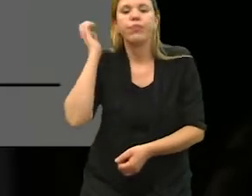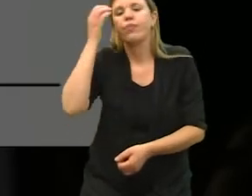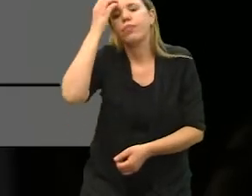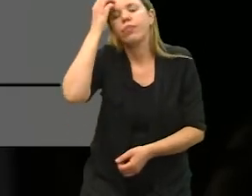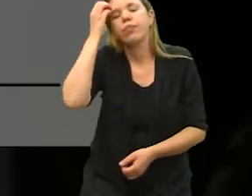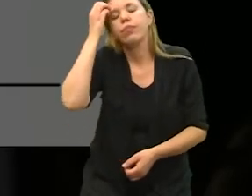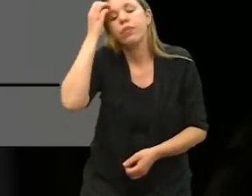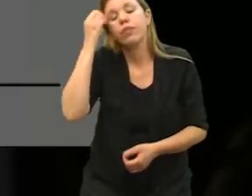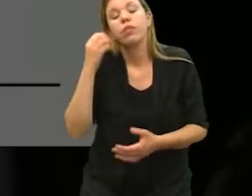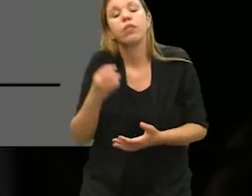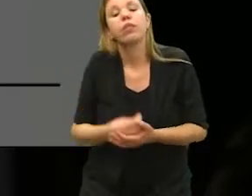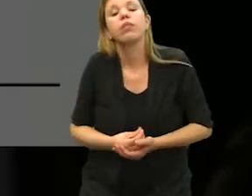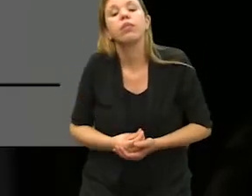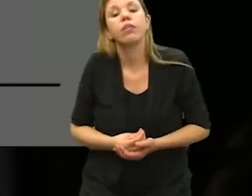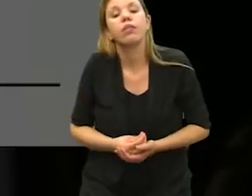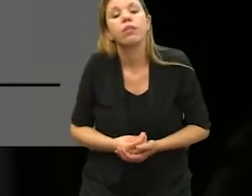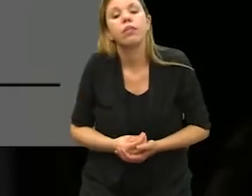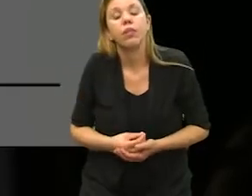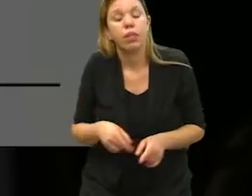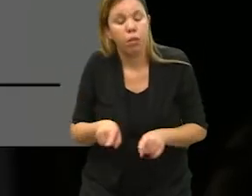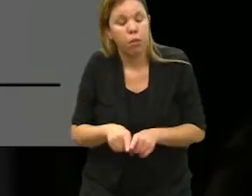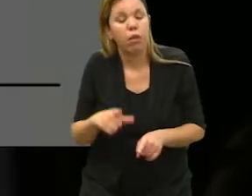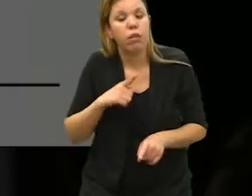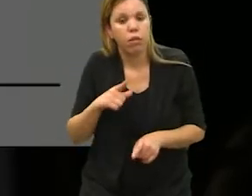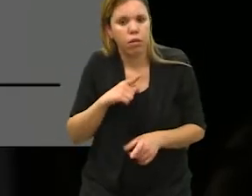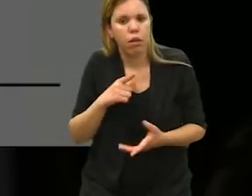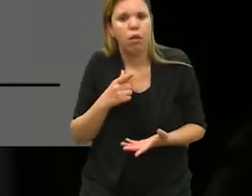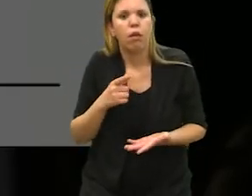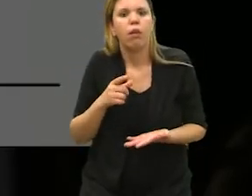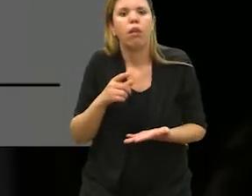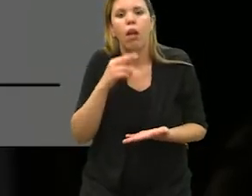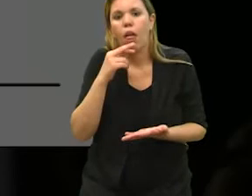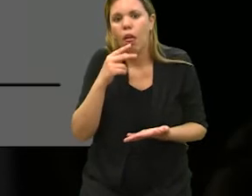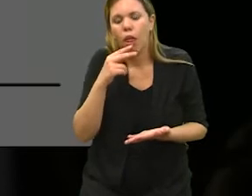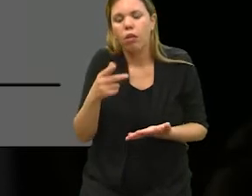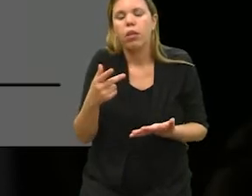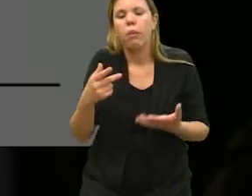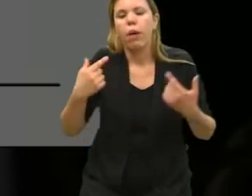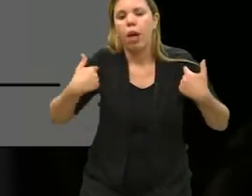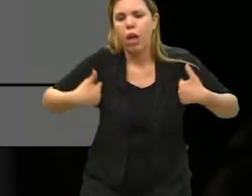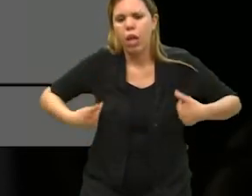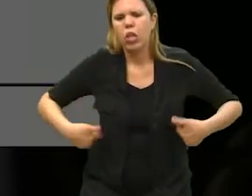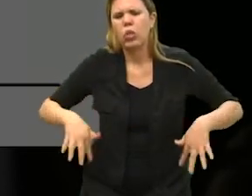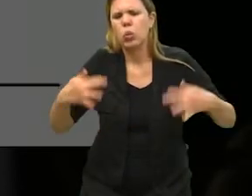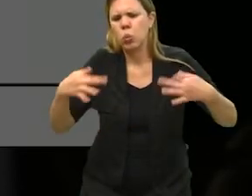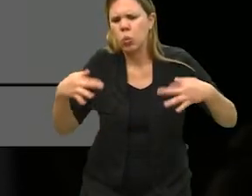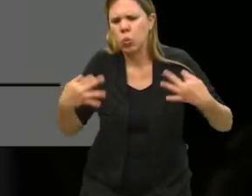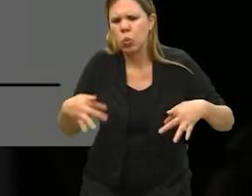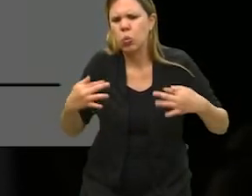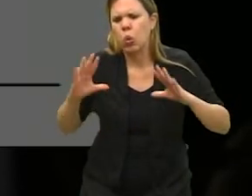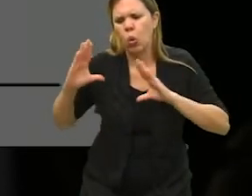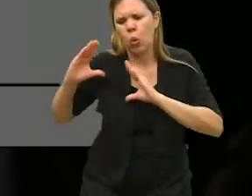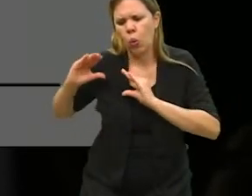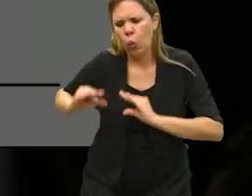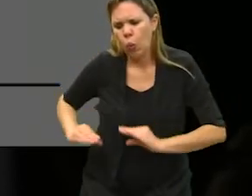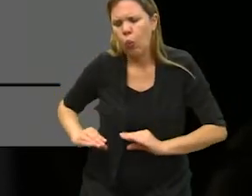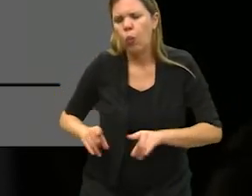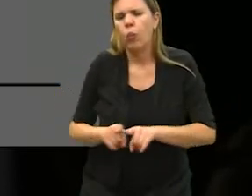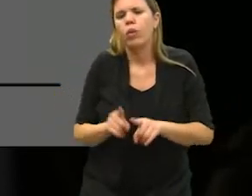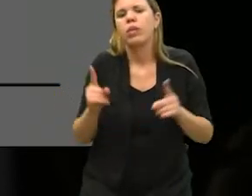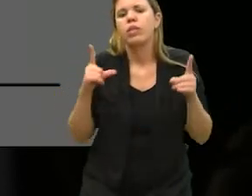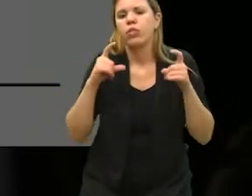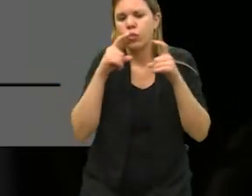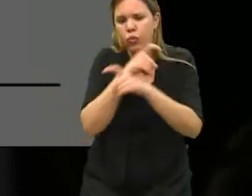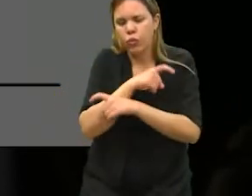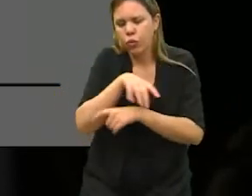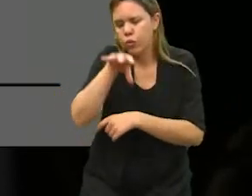também, choque anafilático, mas ele pode ter também essas convulsões, ele pode ter espasmo muscular devido à dor intensa também no local, pode